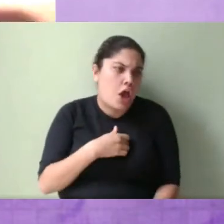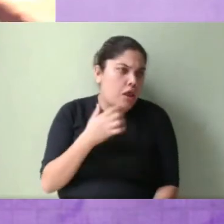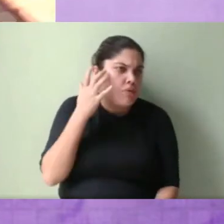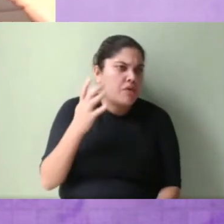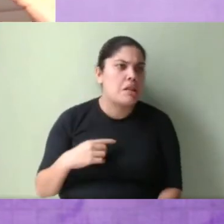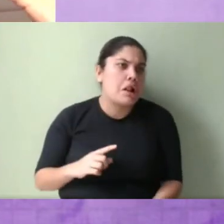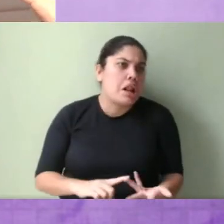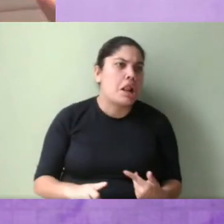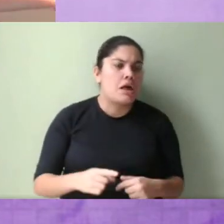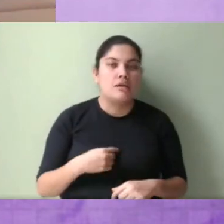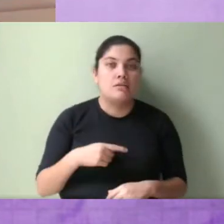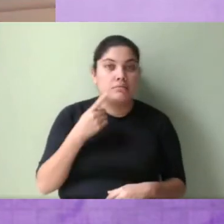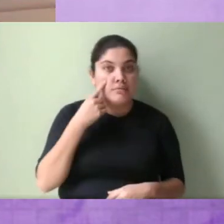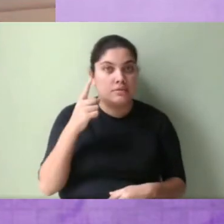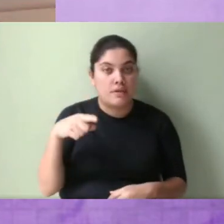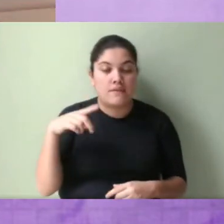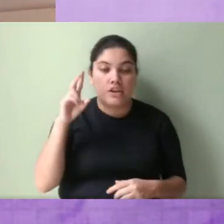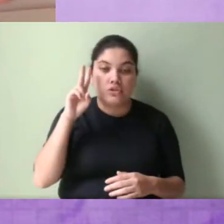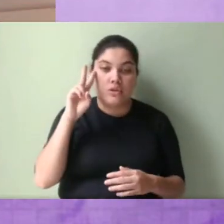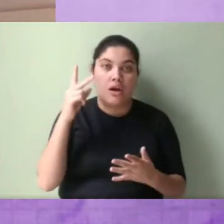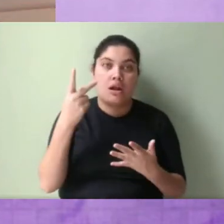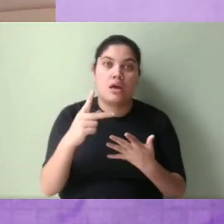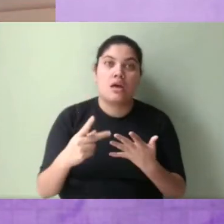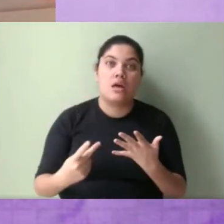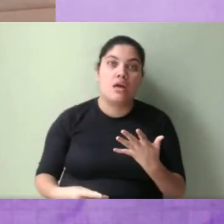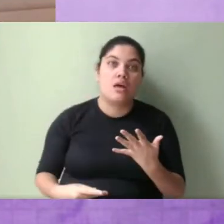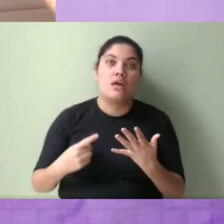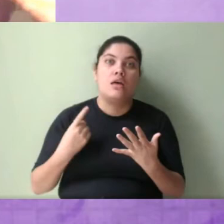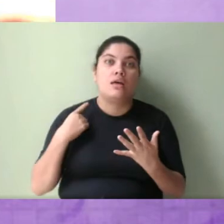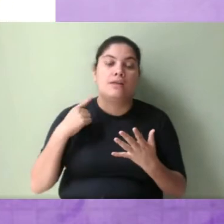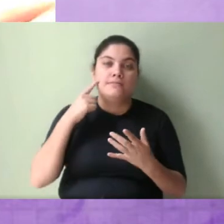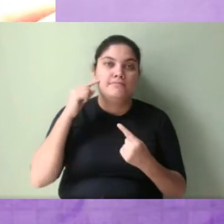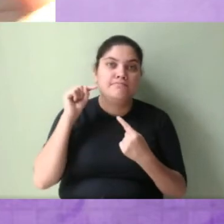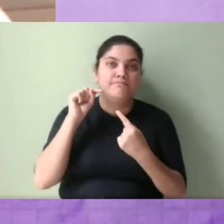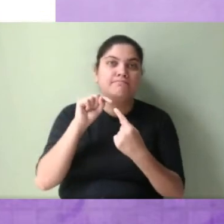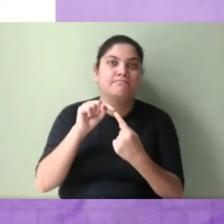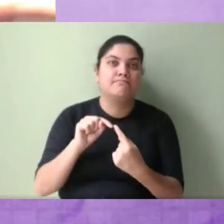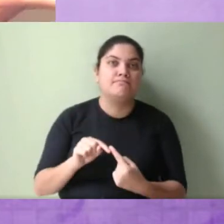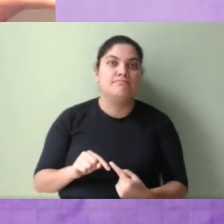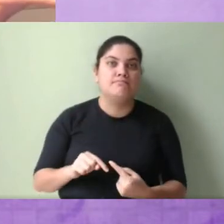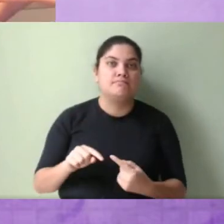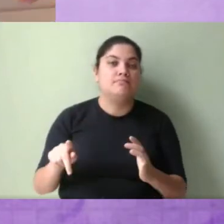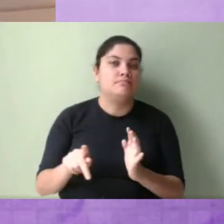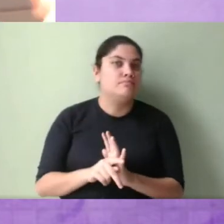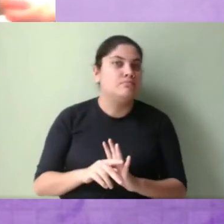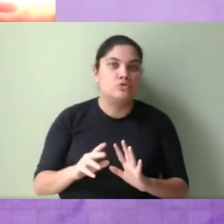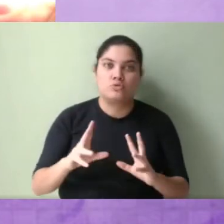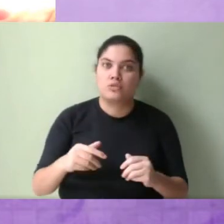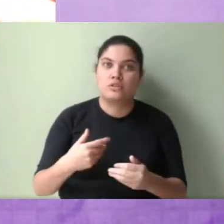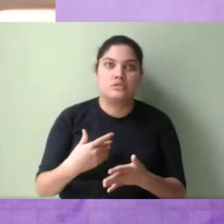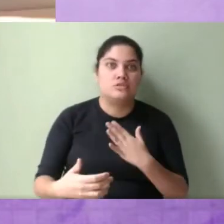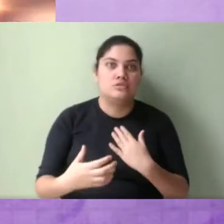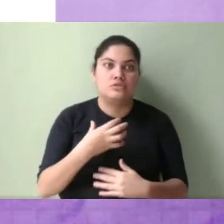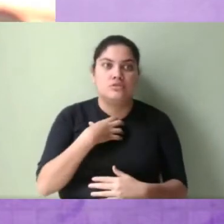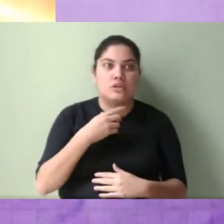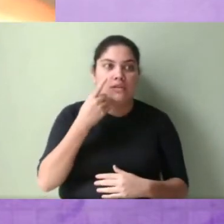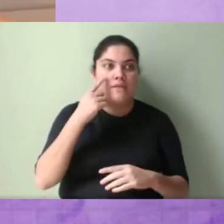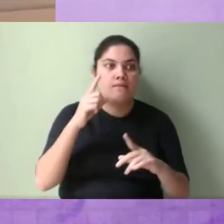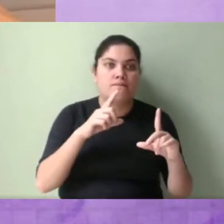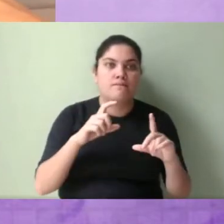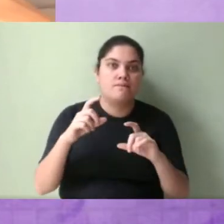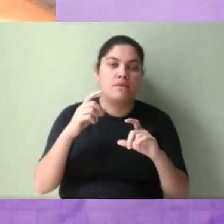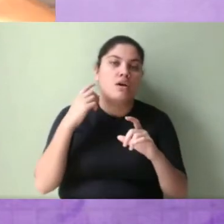psicologicamente, fazer um treinamento para entender e reconhecer um abuso psicológico abusivo, quais são as táticas, como esse